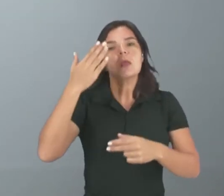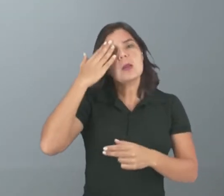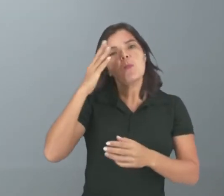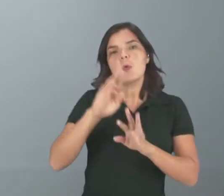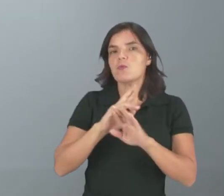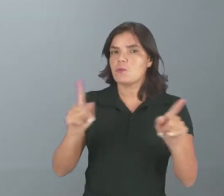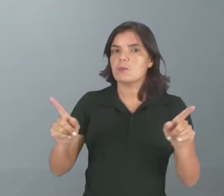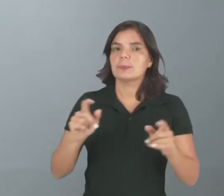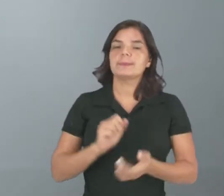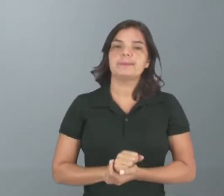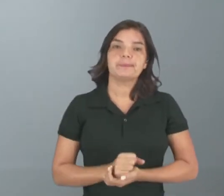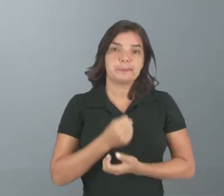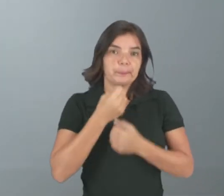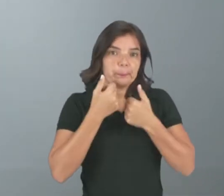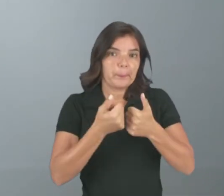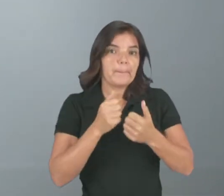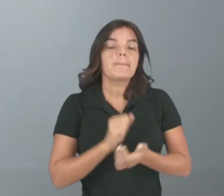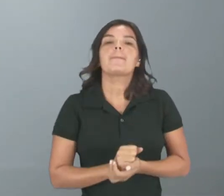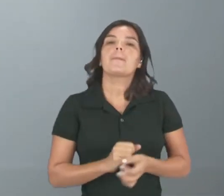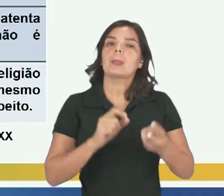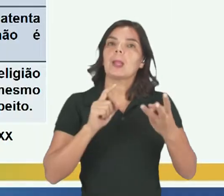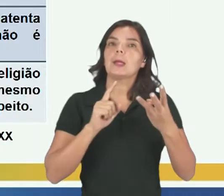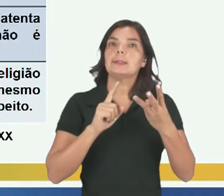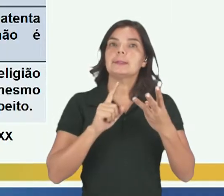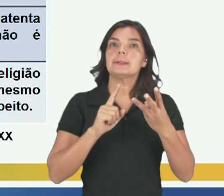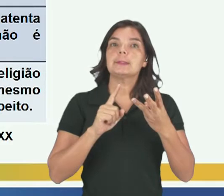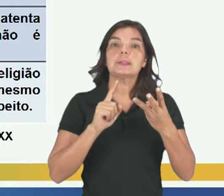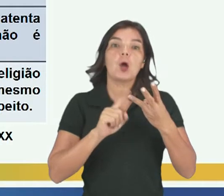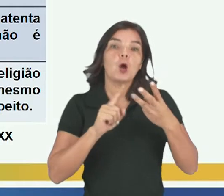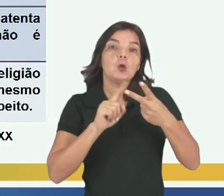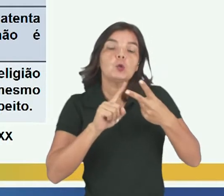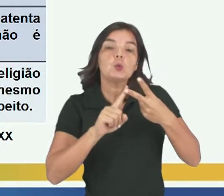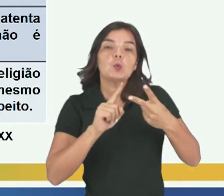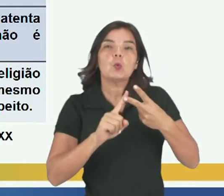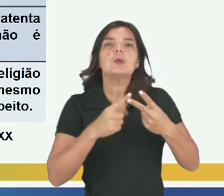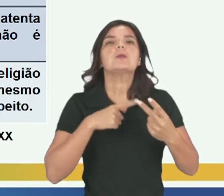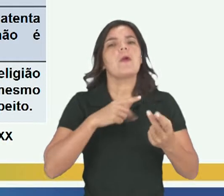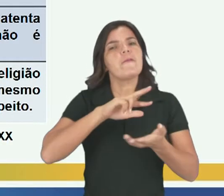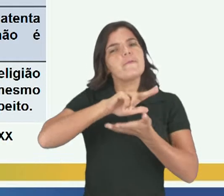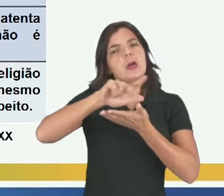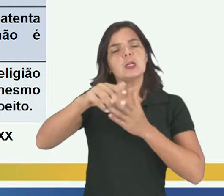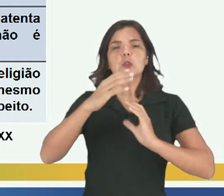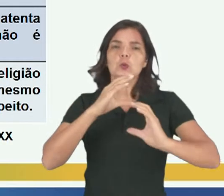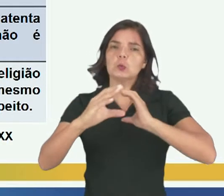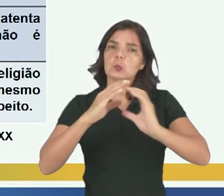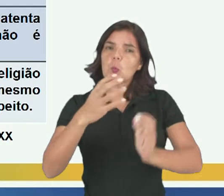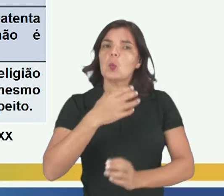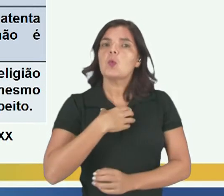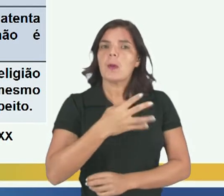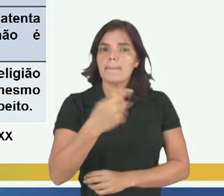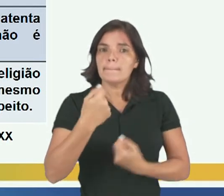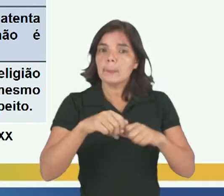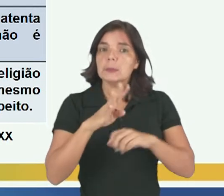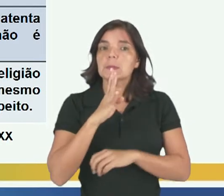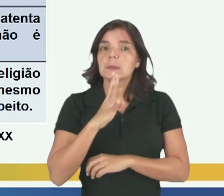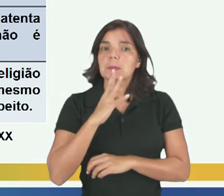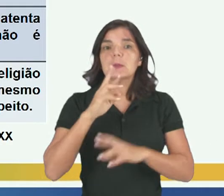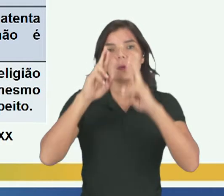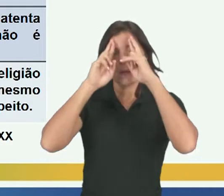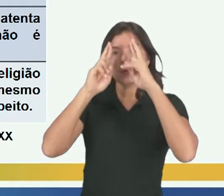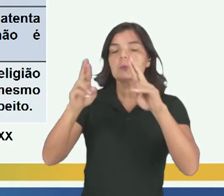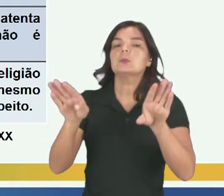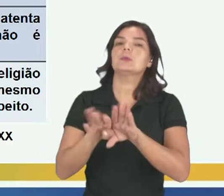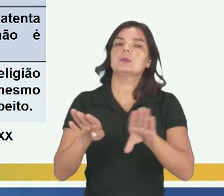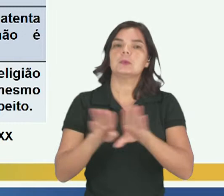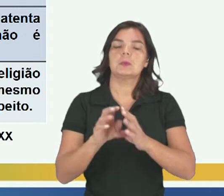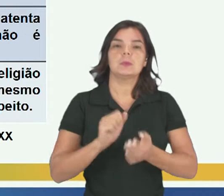interpretações diferentes, tá? No item 2, há diferentes modos de comunicação que precisam ser conhecidos e respeitados,